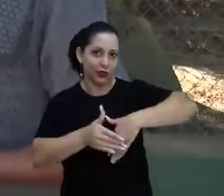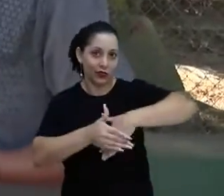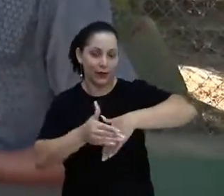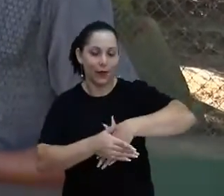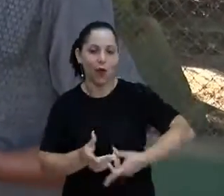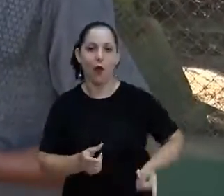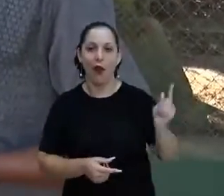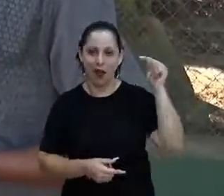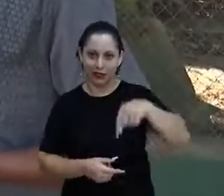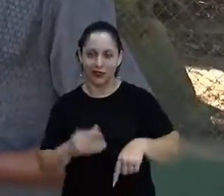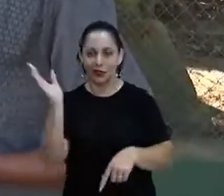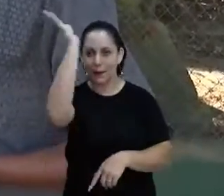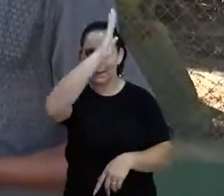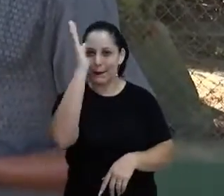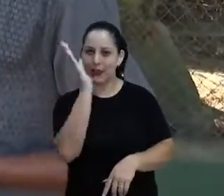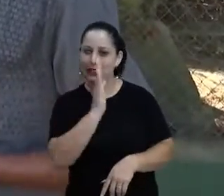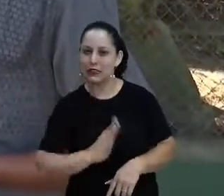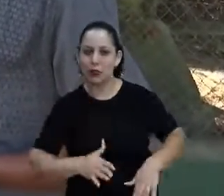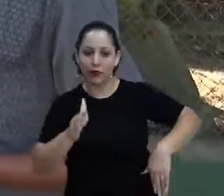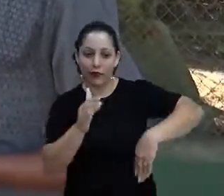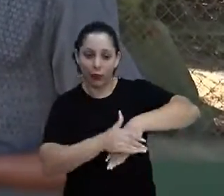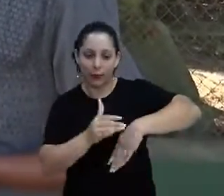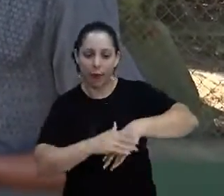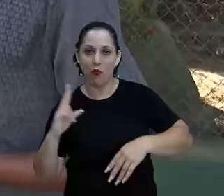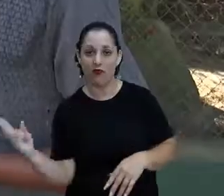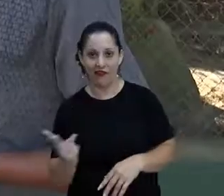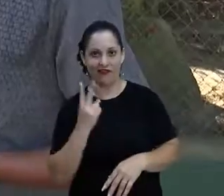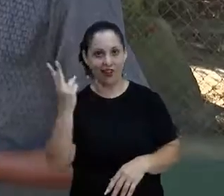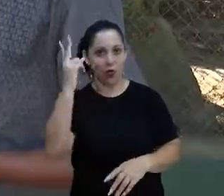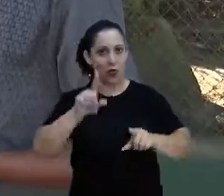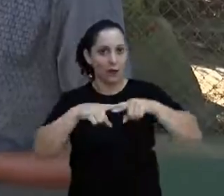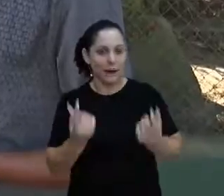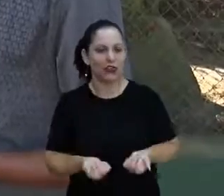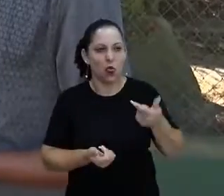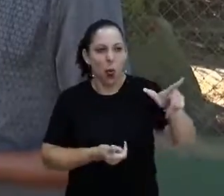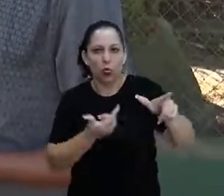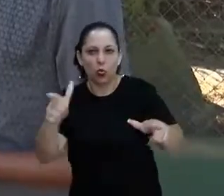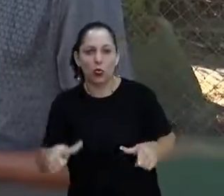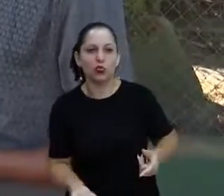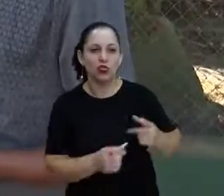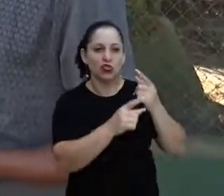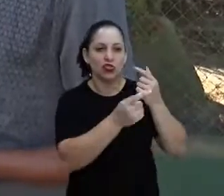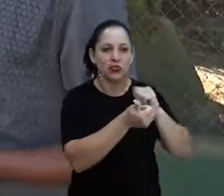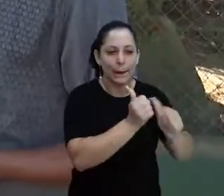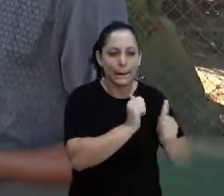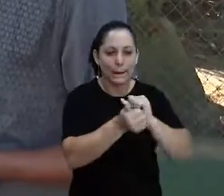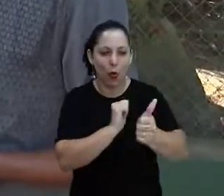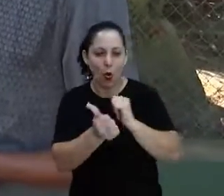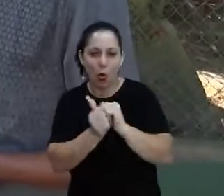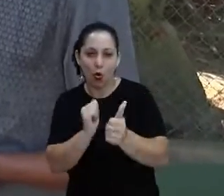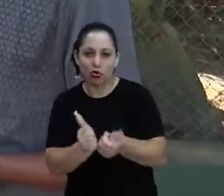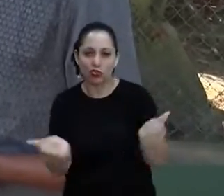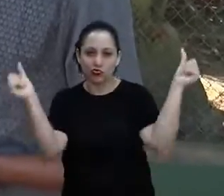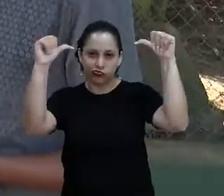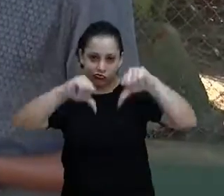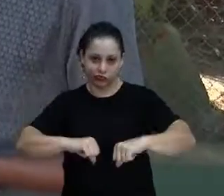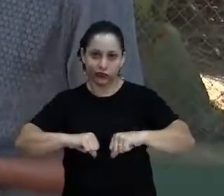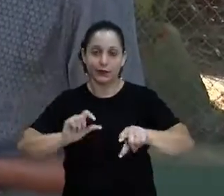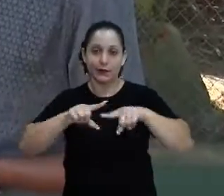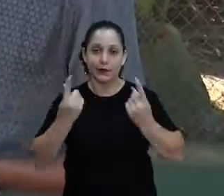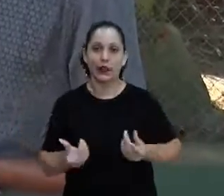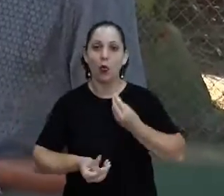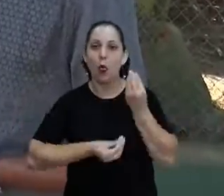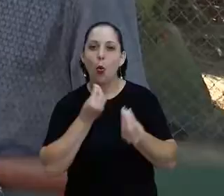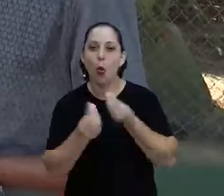Brasil o futebol é muito valorizado, enquanto outros esportes tão importantes quanto não tem essa valorização. E aí trazer essa prática